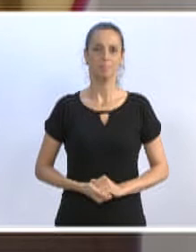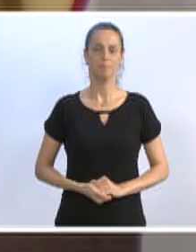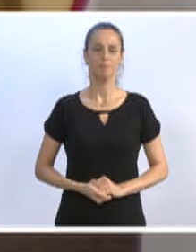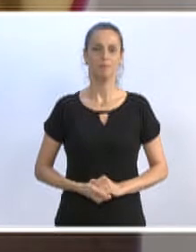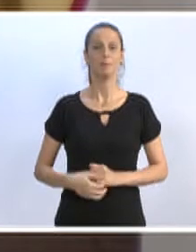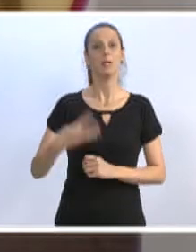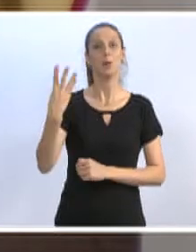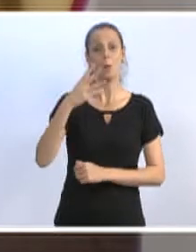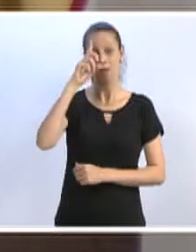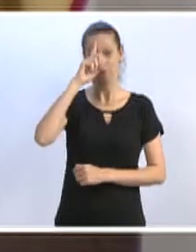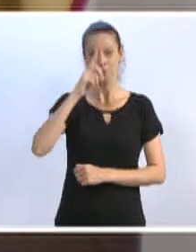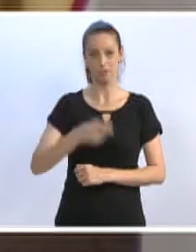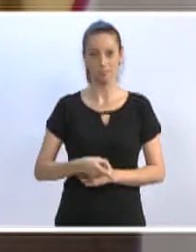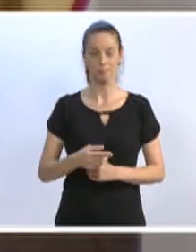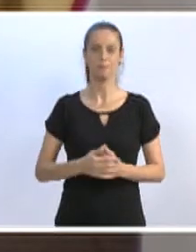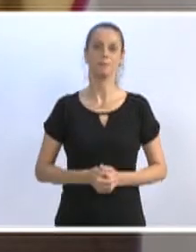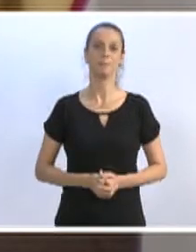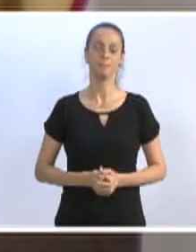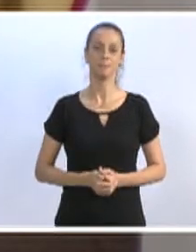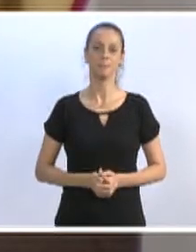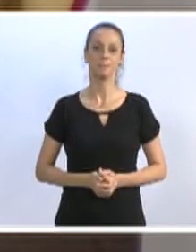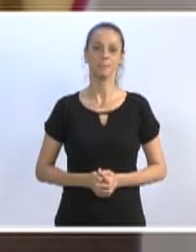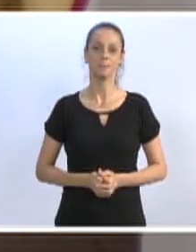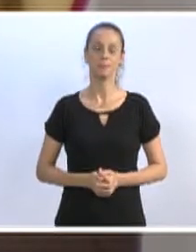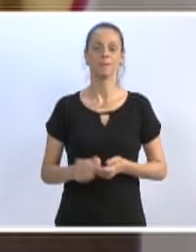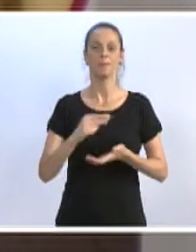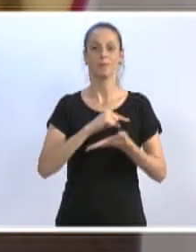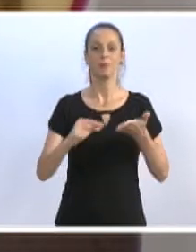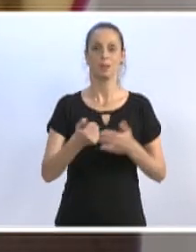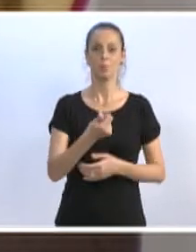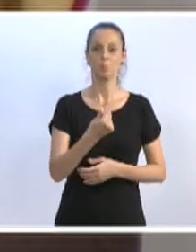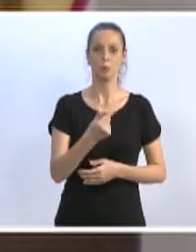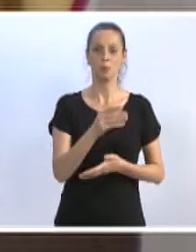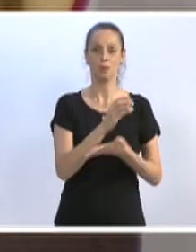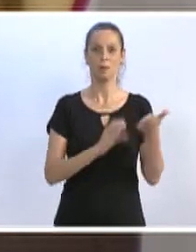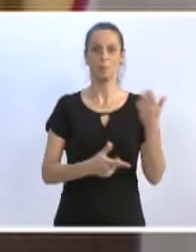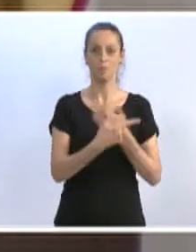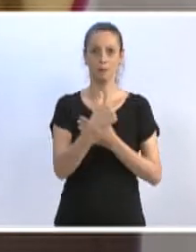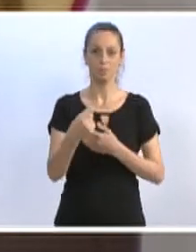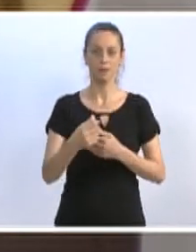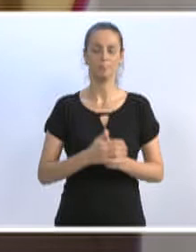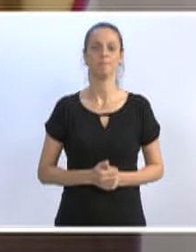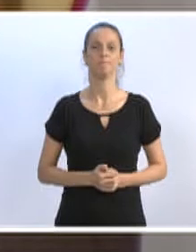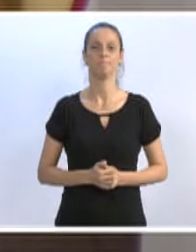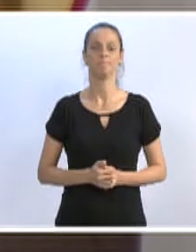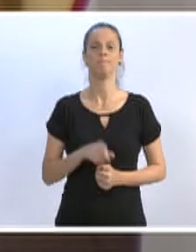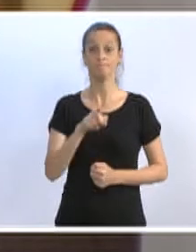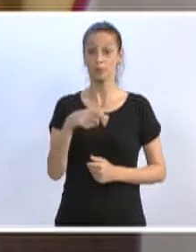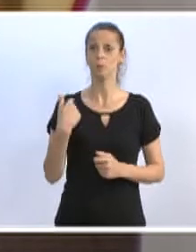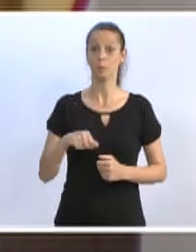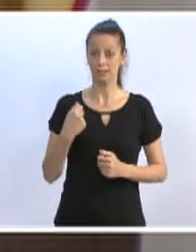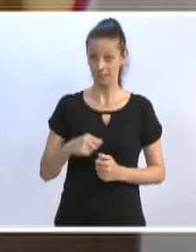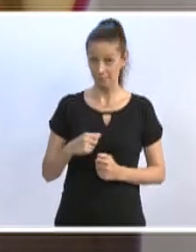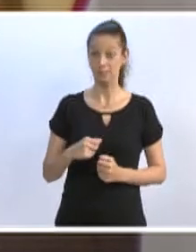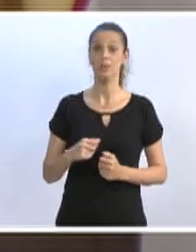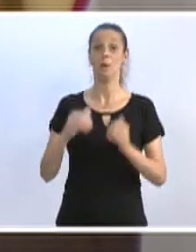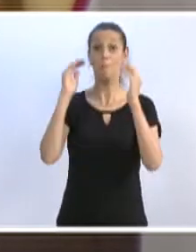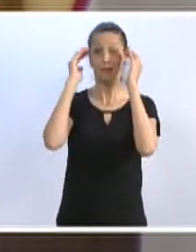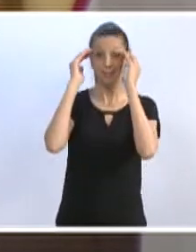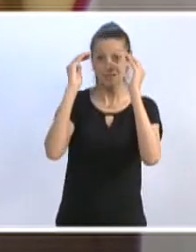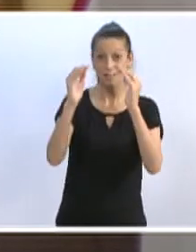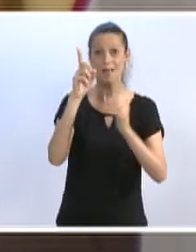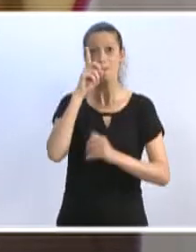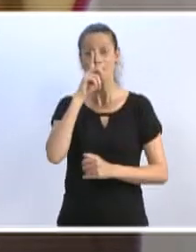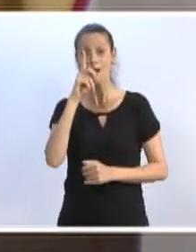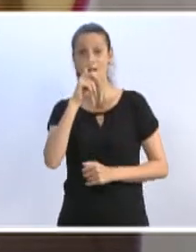Quarto mandamento do Decálogo, versículo 12 do capítulo 20. Honra teu pai e tua mãe, para que